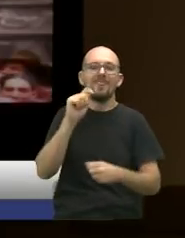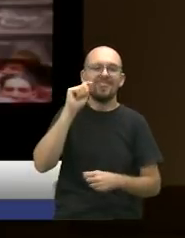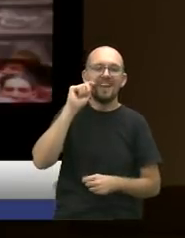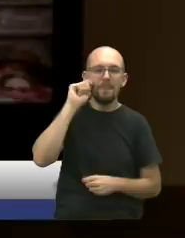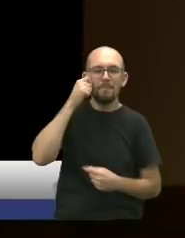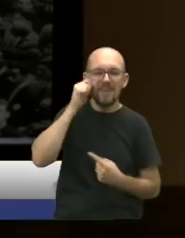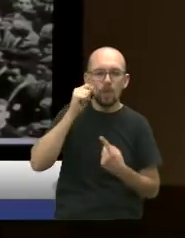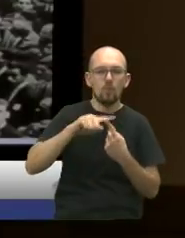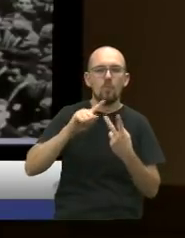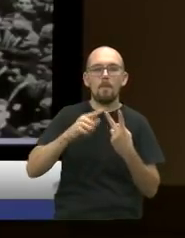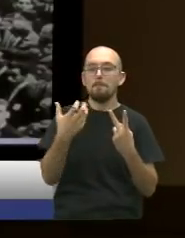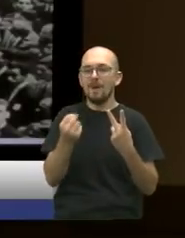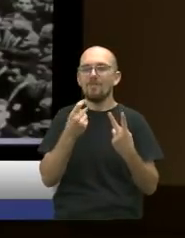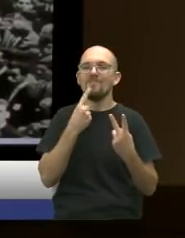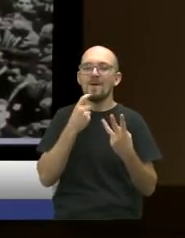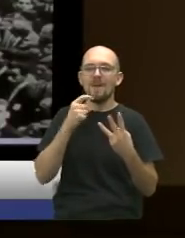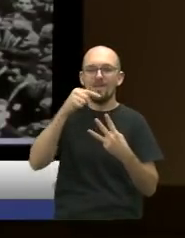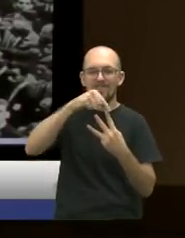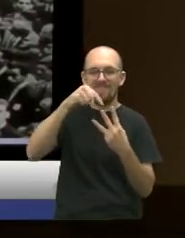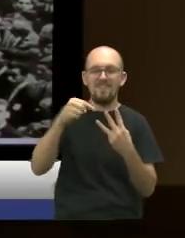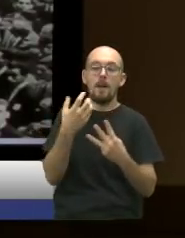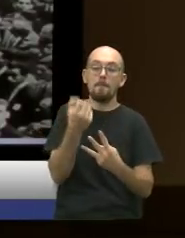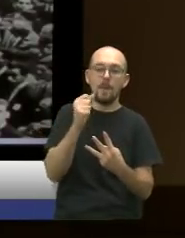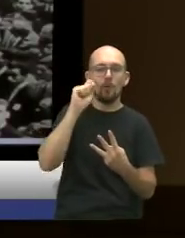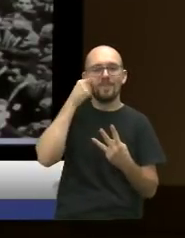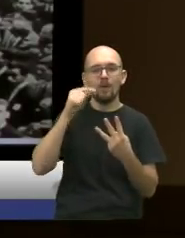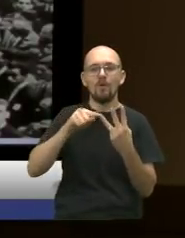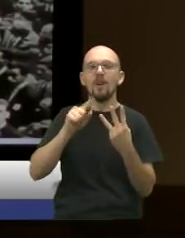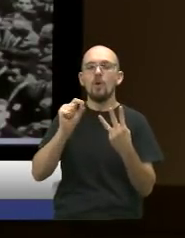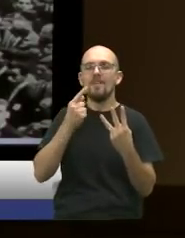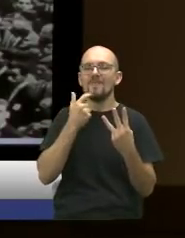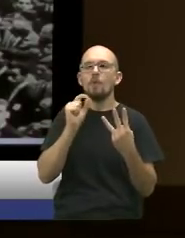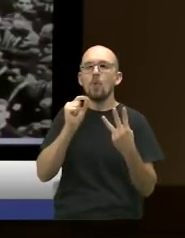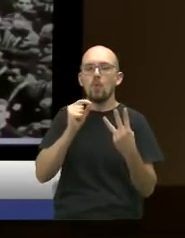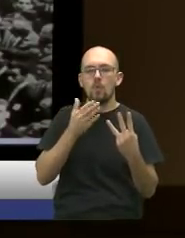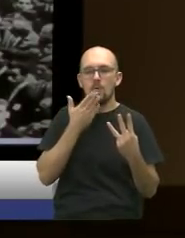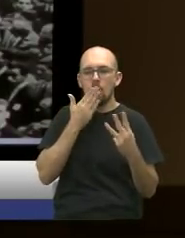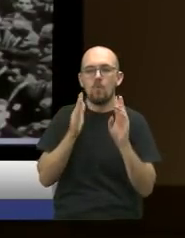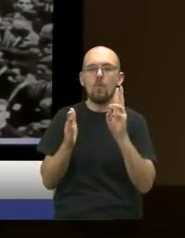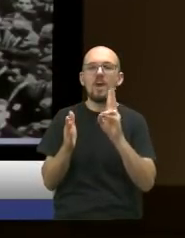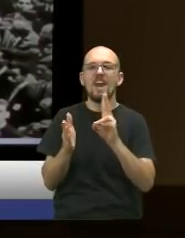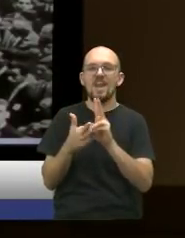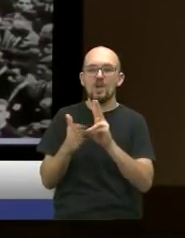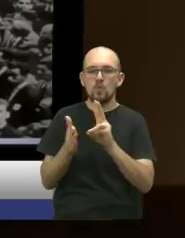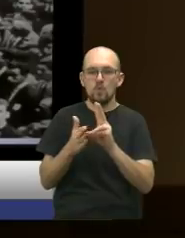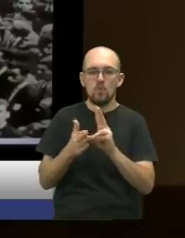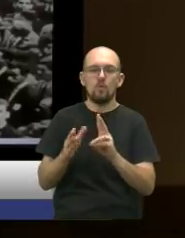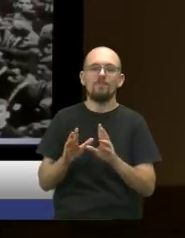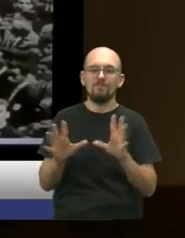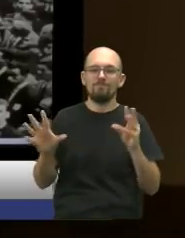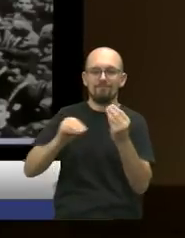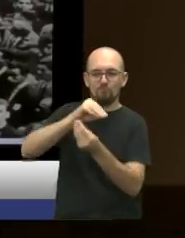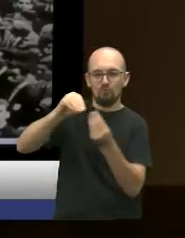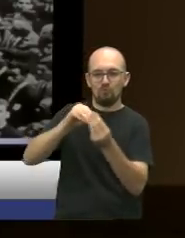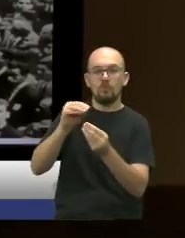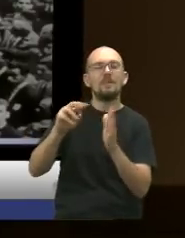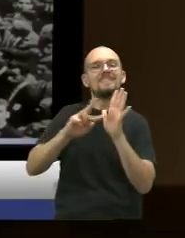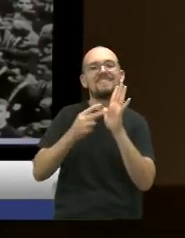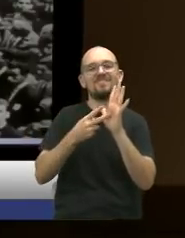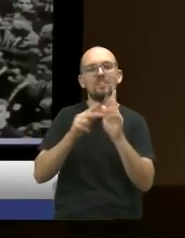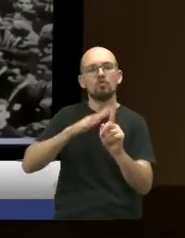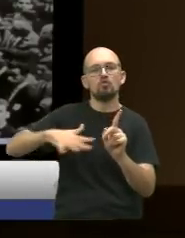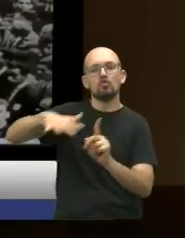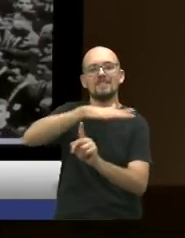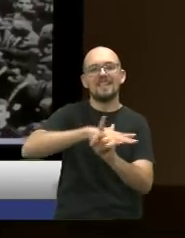vermelho, leste, oeste, norte e sul do Brasil. Era para ser a bandeira que representava a sociedade brasileira. Mas não gostaram